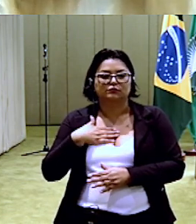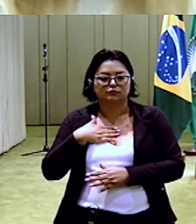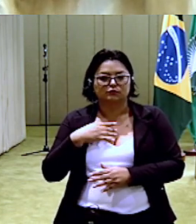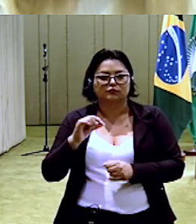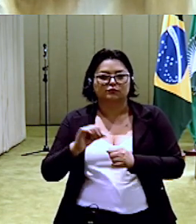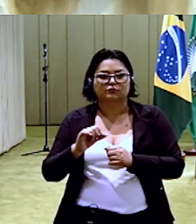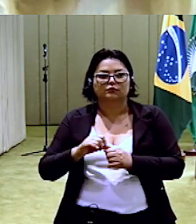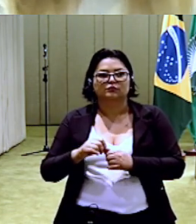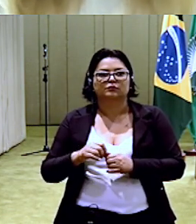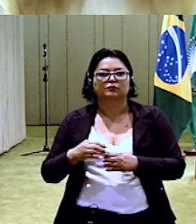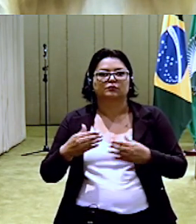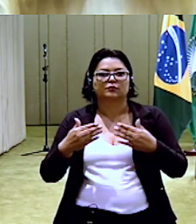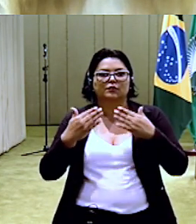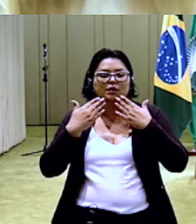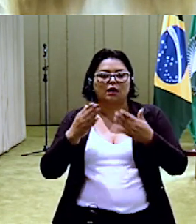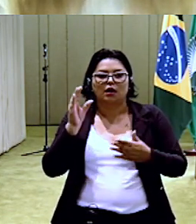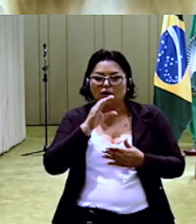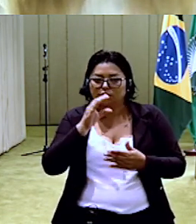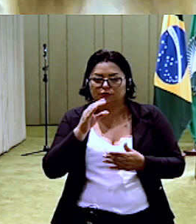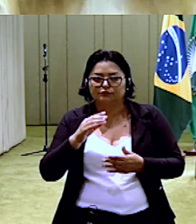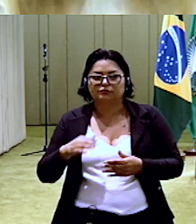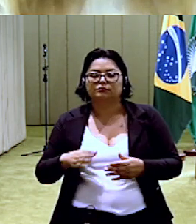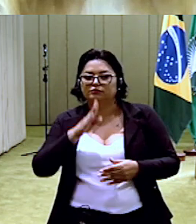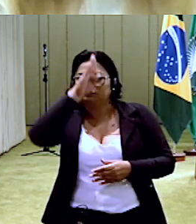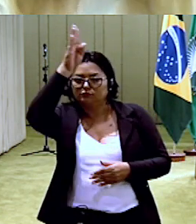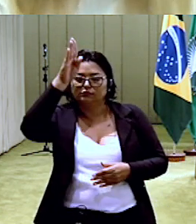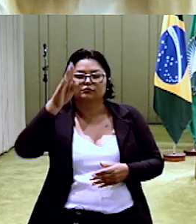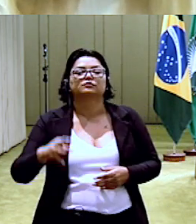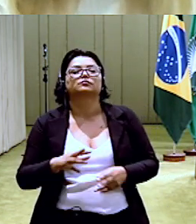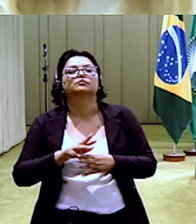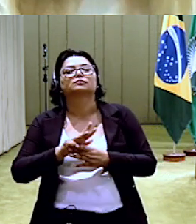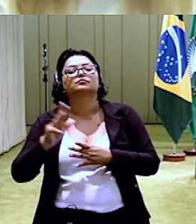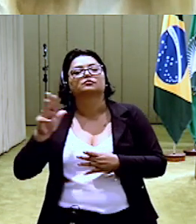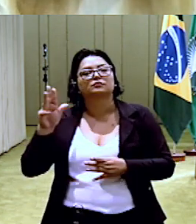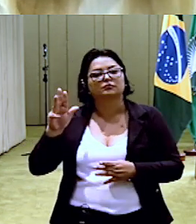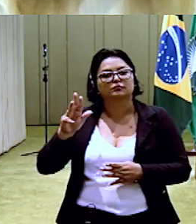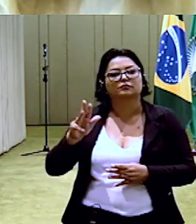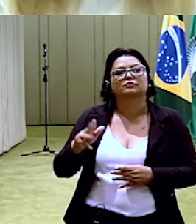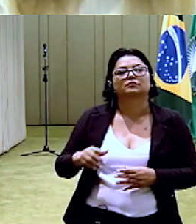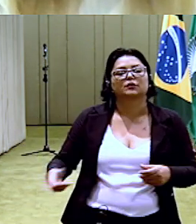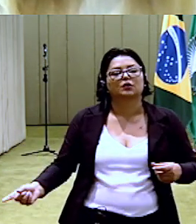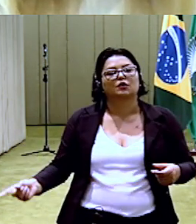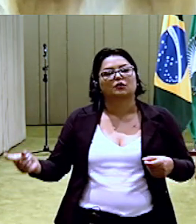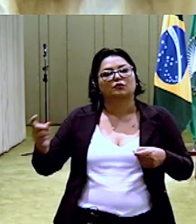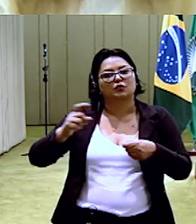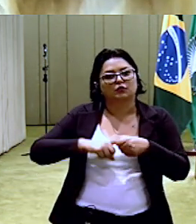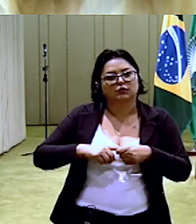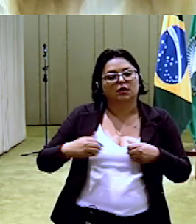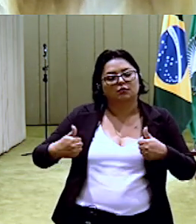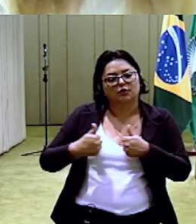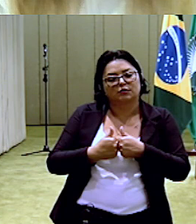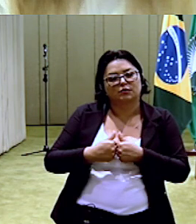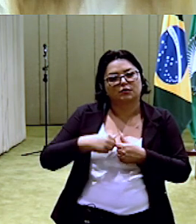fazer um breve comentário. Como todos sabem, é uma das prioridades do presidente Lula, do atual governo, a reaproximação com a África,